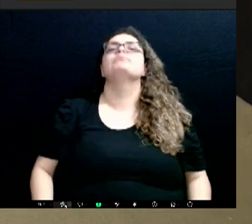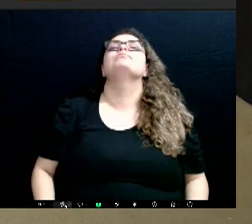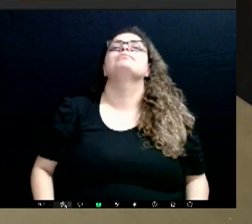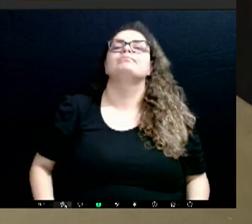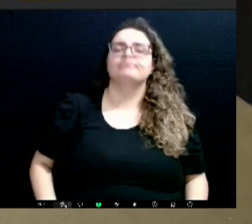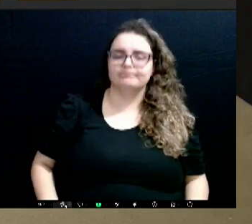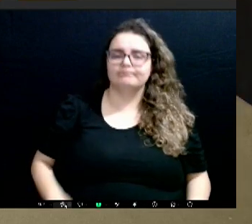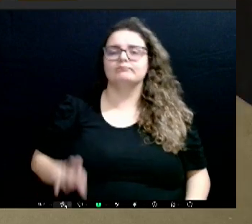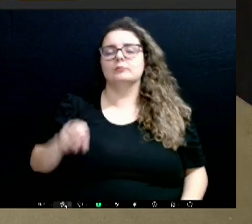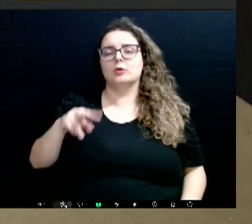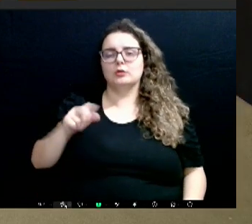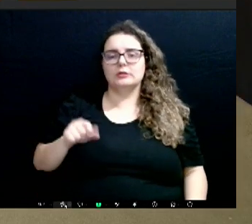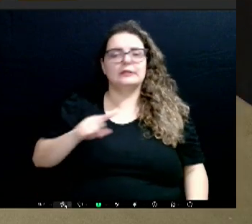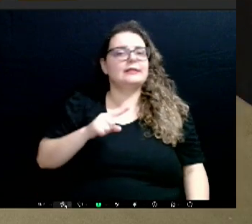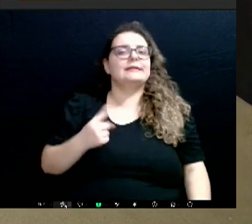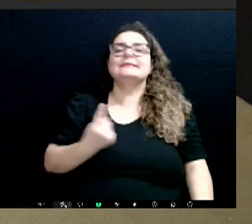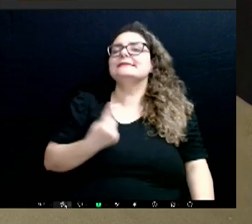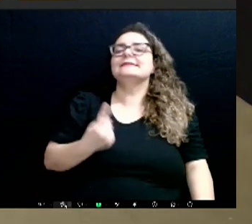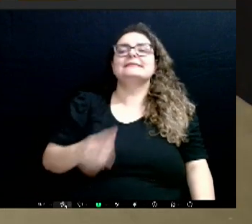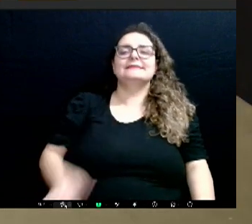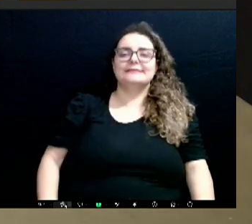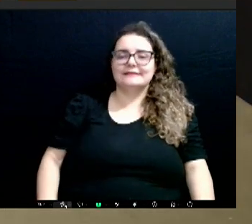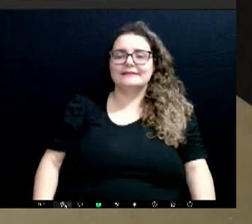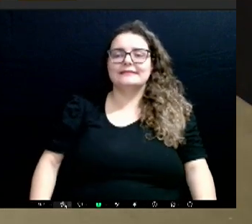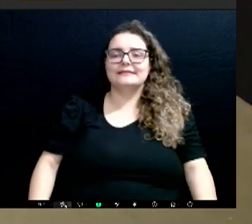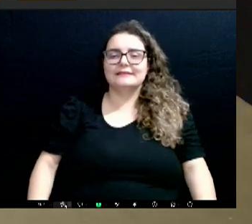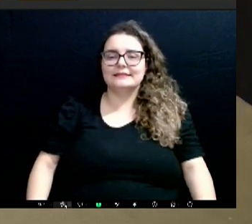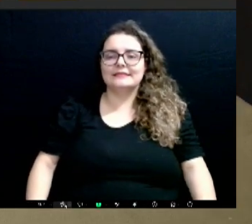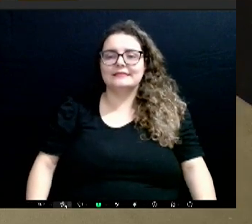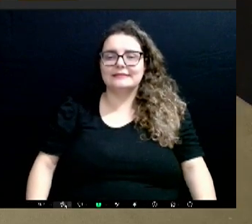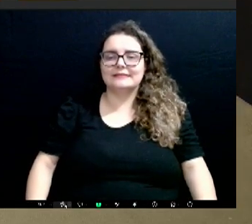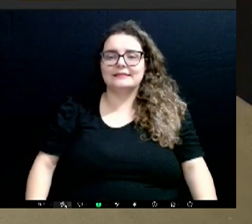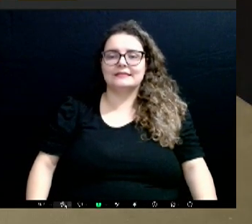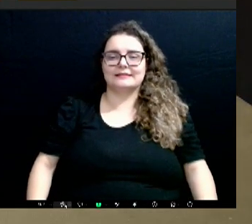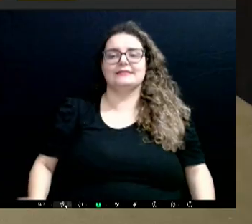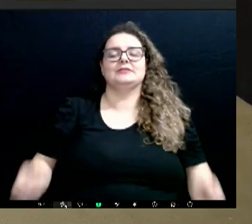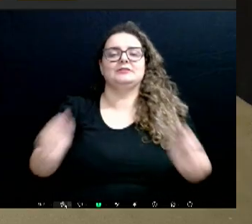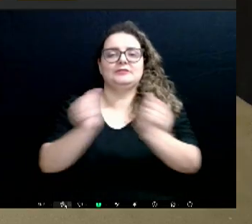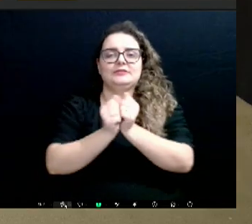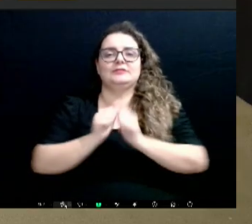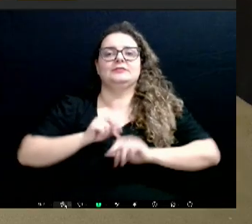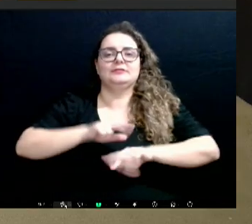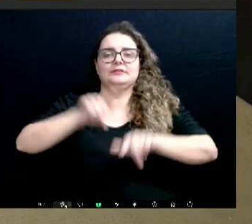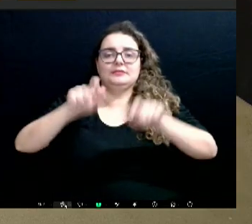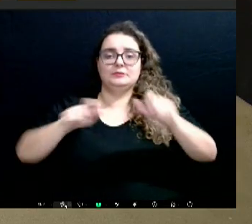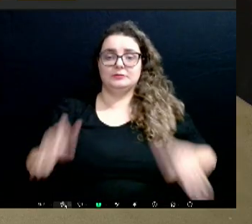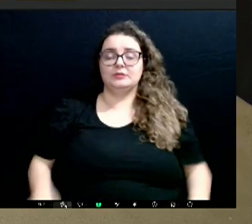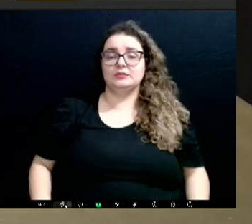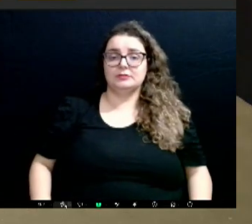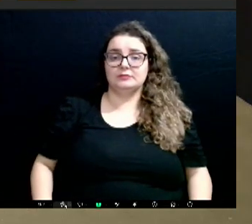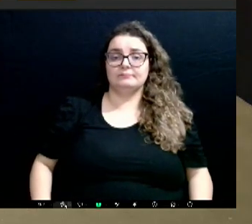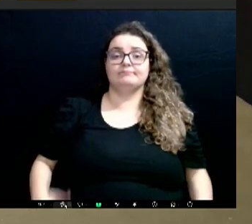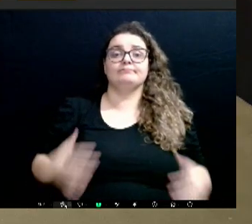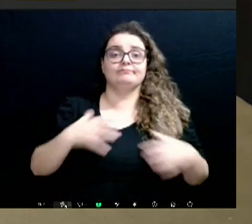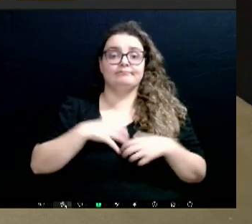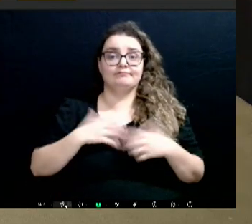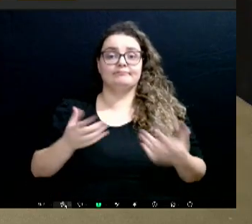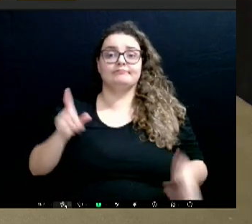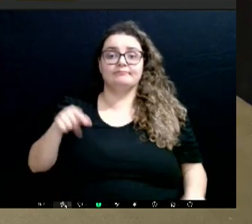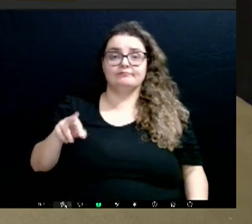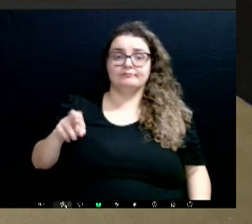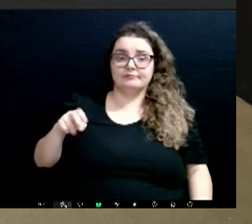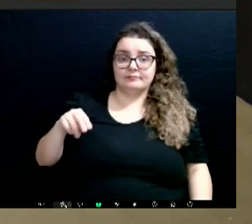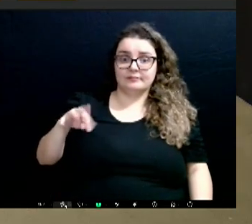não tá sozinha não, viu? Hashtag tamo junto. Muita gente fica com essa sensação, não é, Renata?